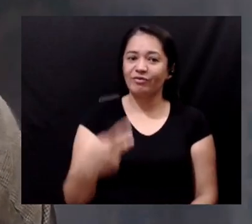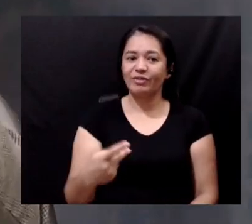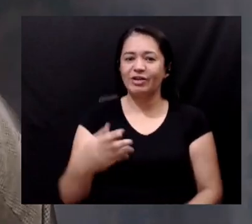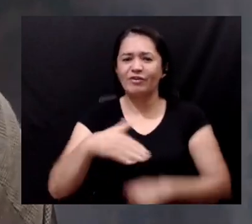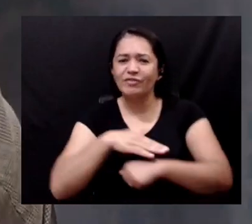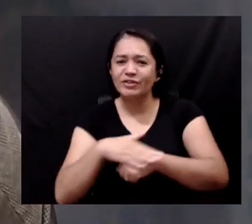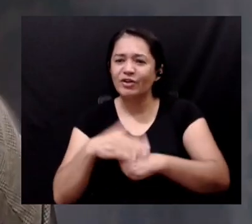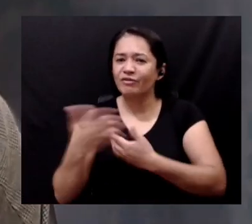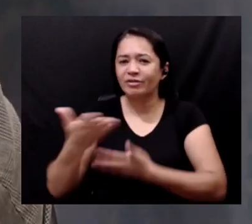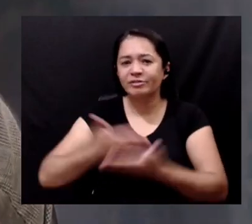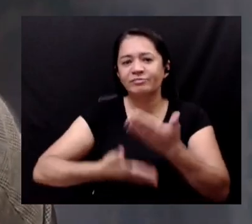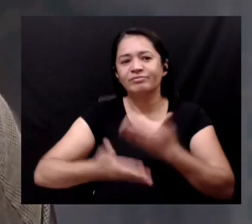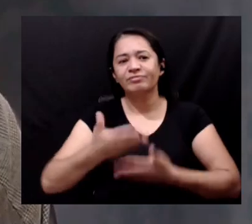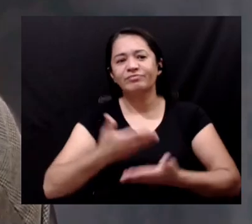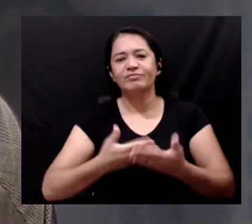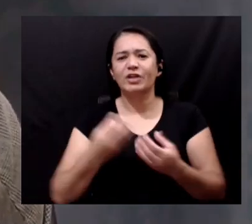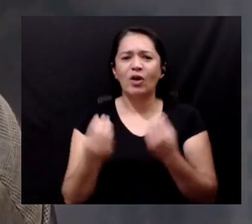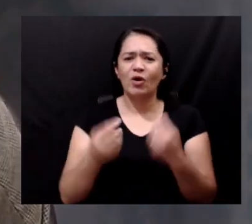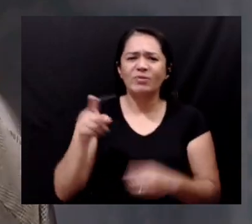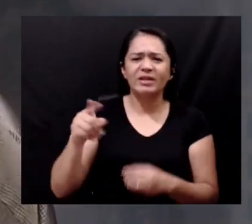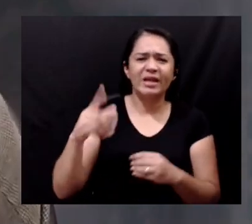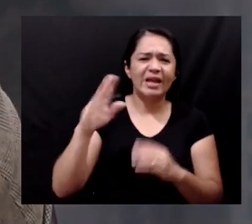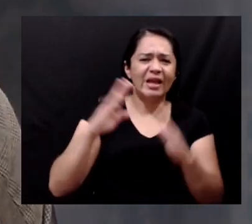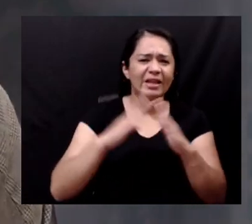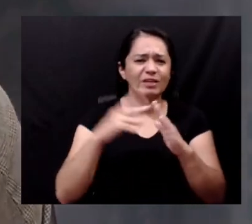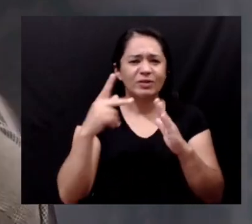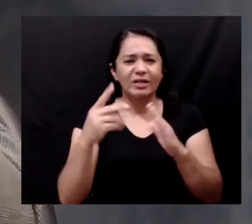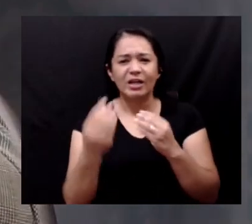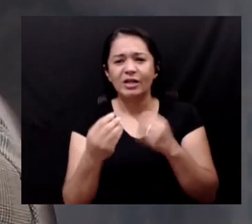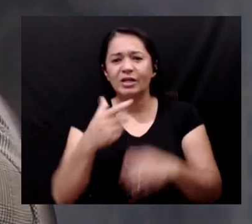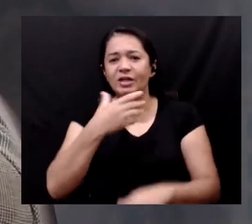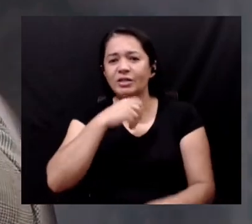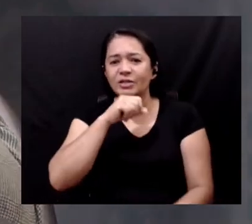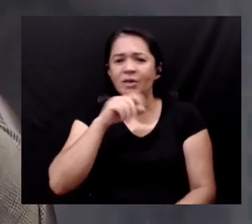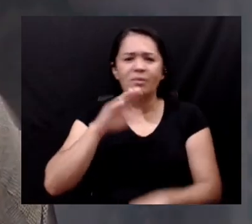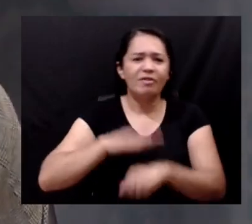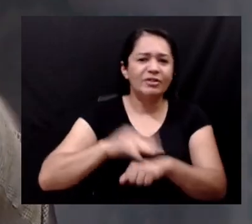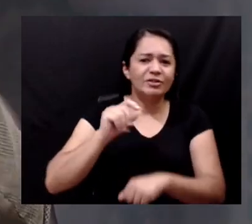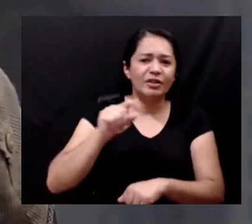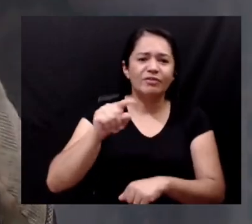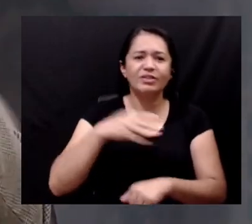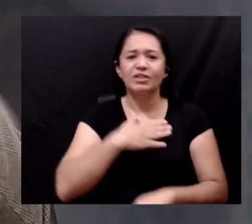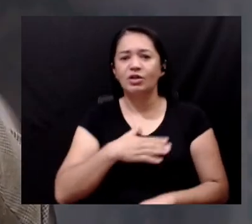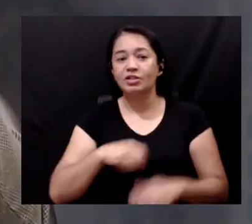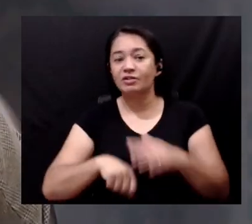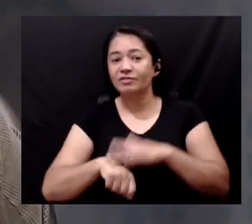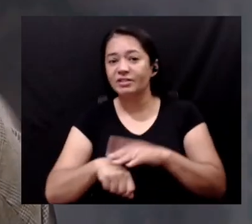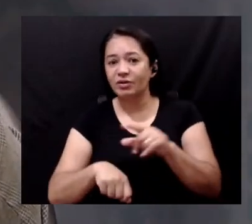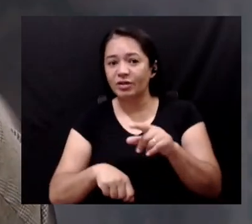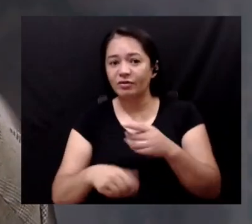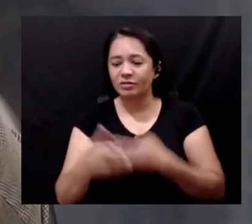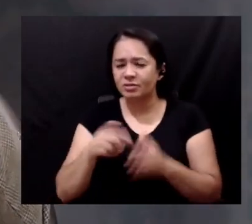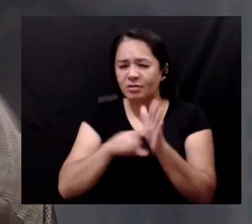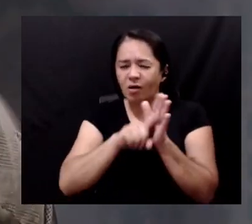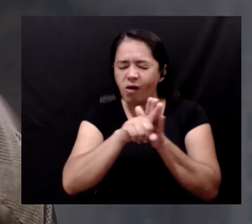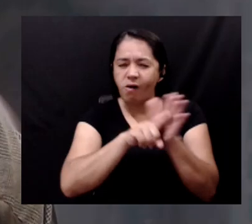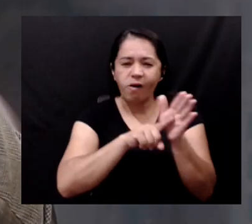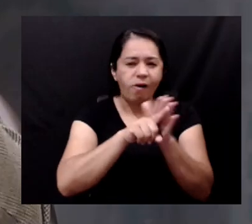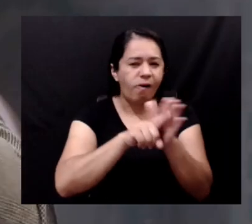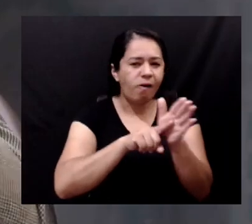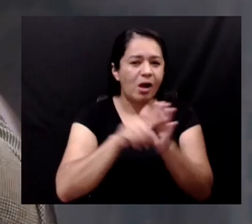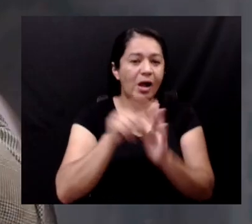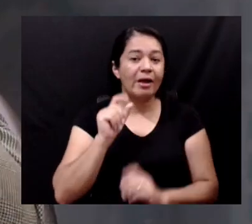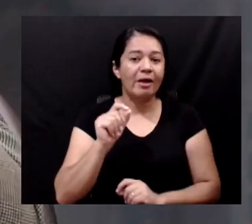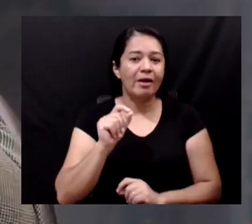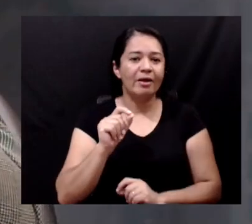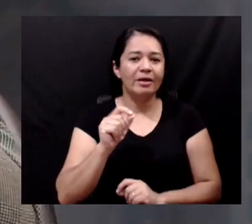ele. Como é que é lá na sua casa? Seu pai faz o quê? Sua mãe? O que que vocês gostam de fazer? Você está investigando quem é exatamente. essa